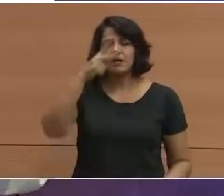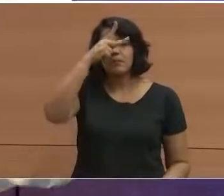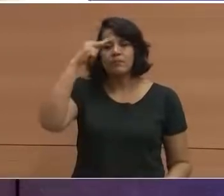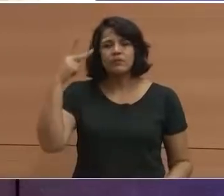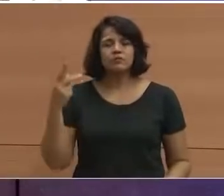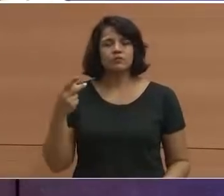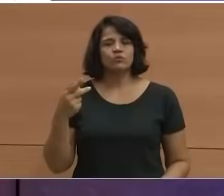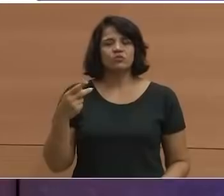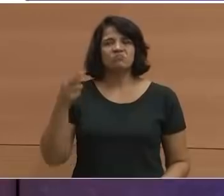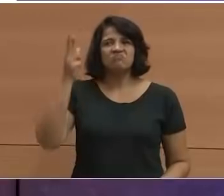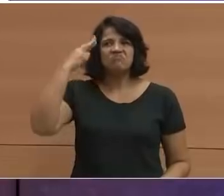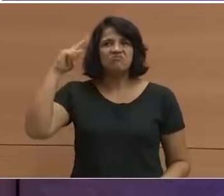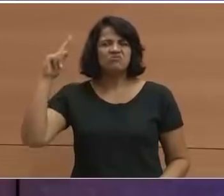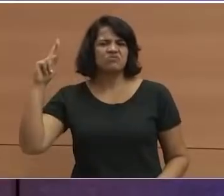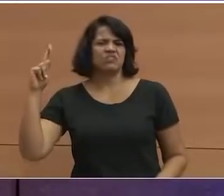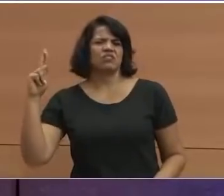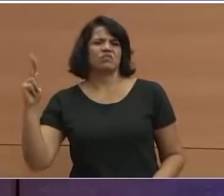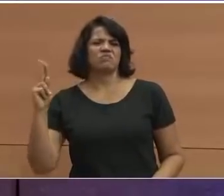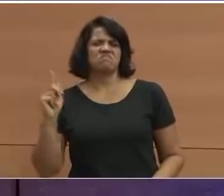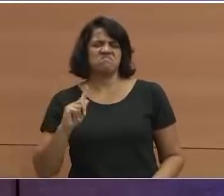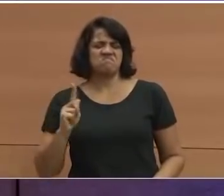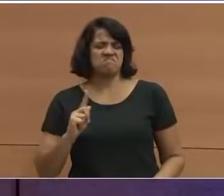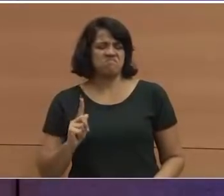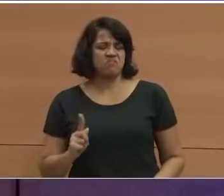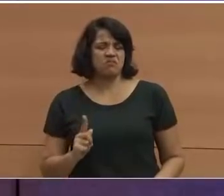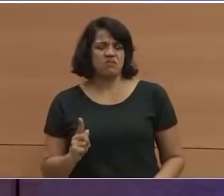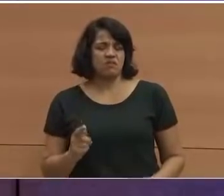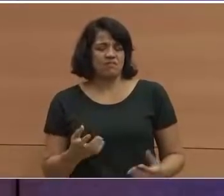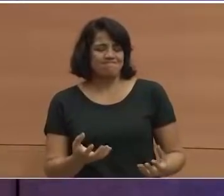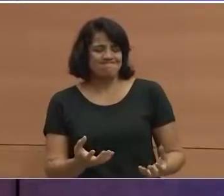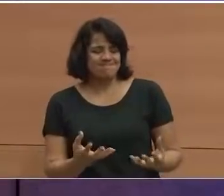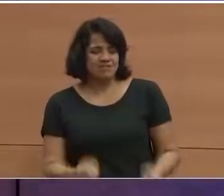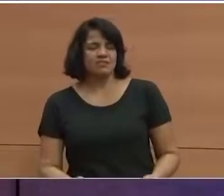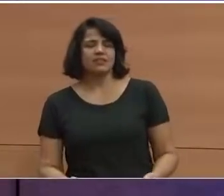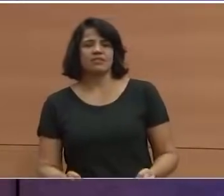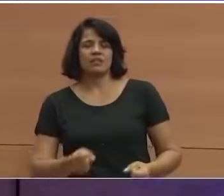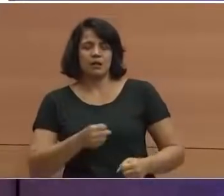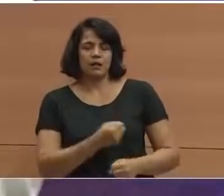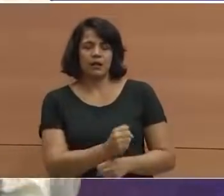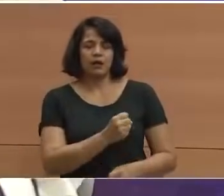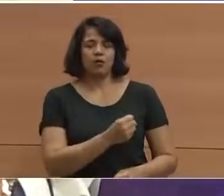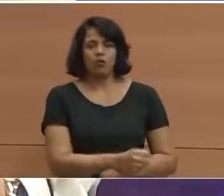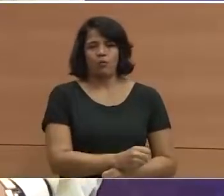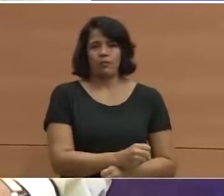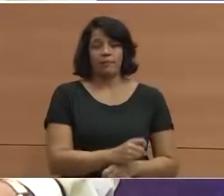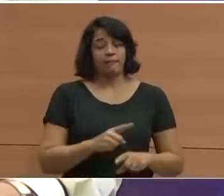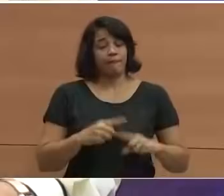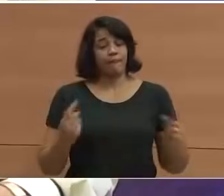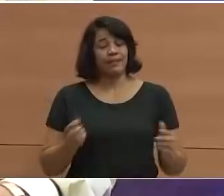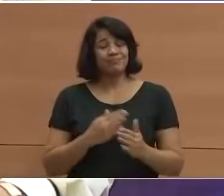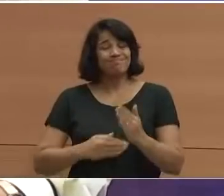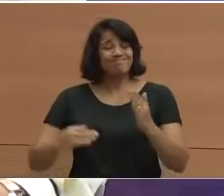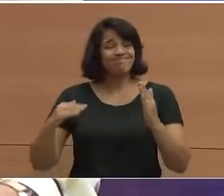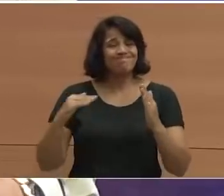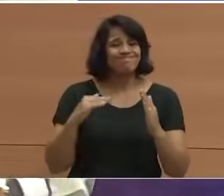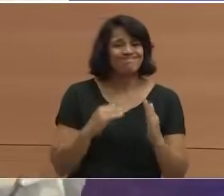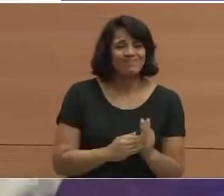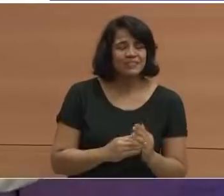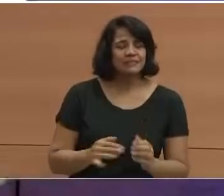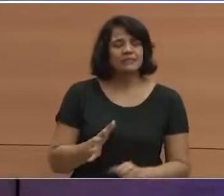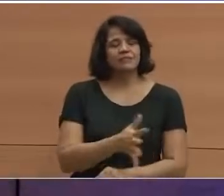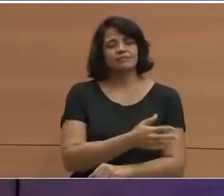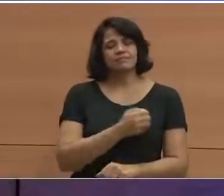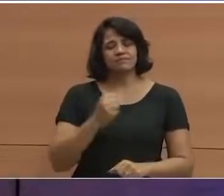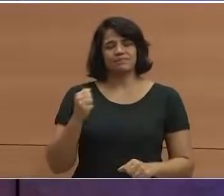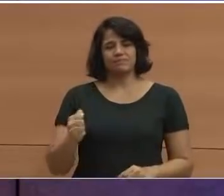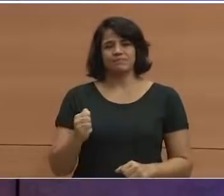obra, ele passará como que pelo fogo, mas no fim ele ainda será salvo. Mas esse que